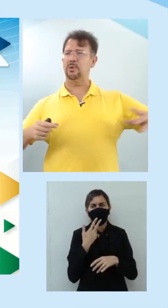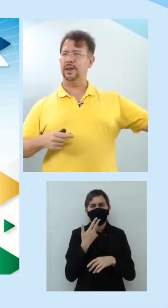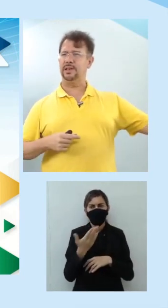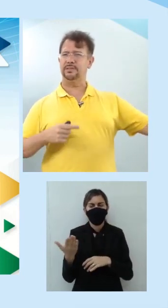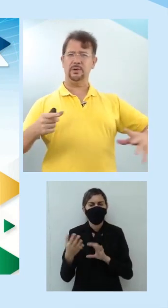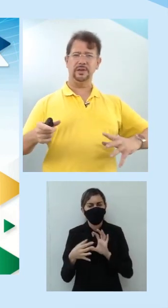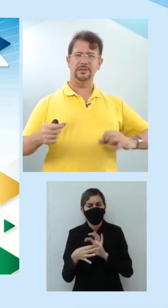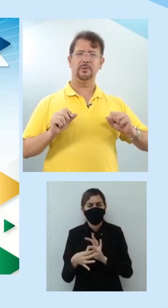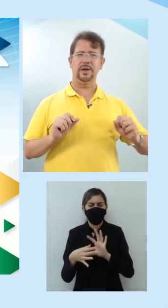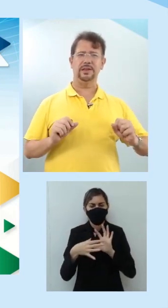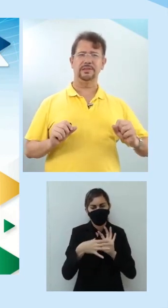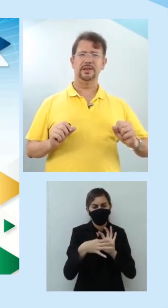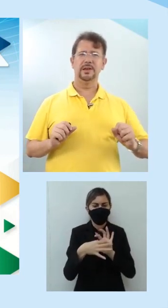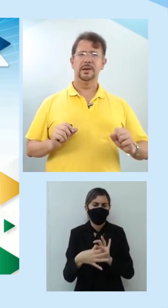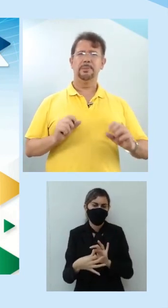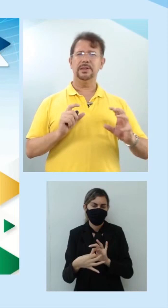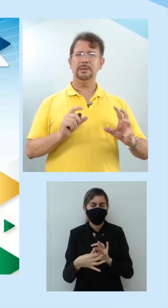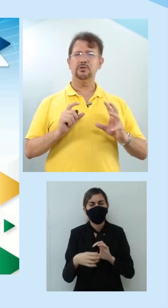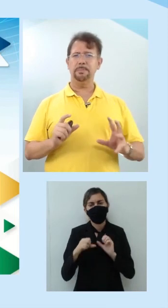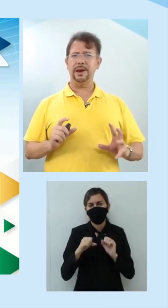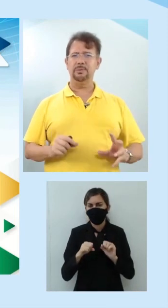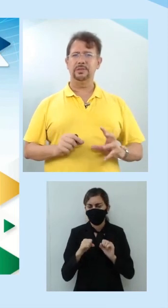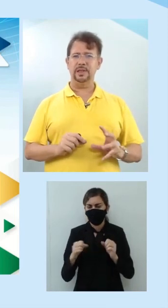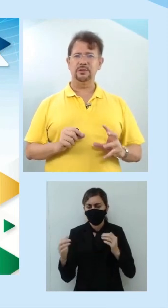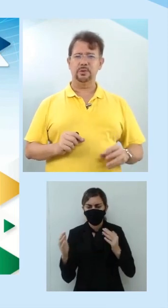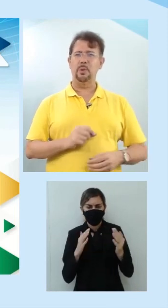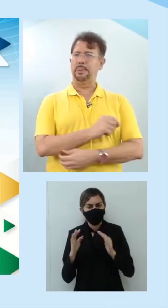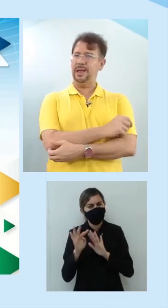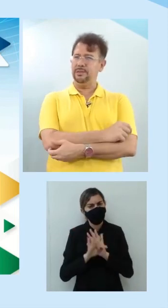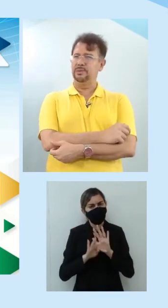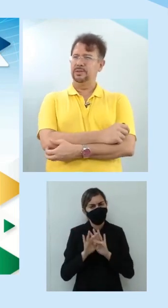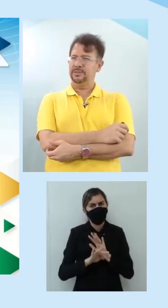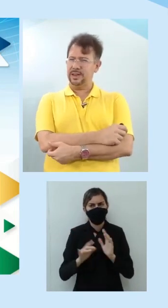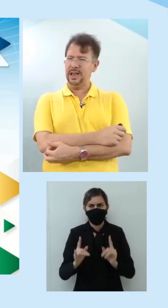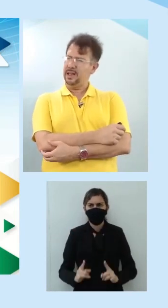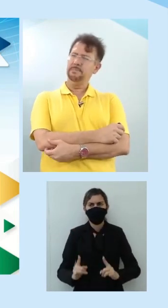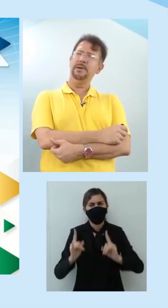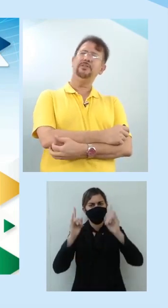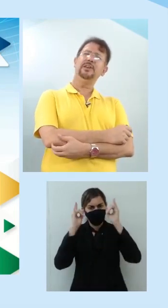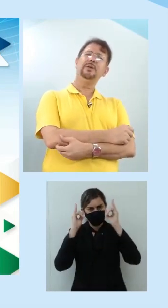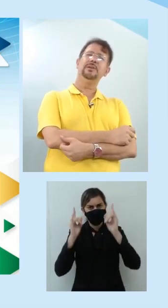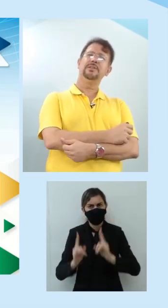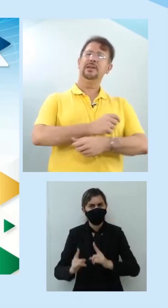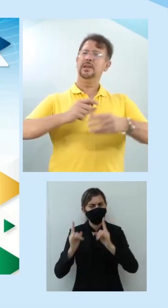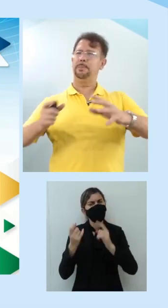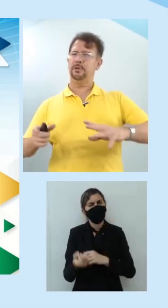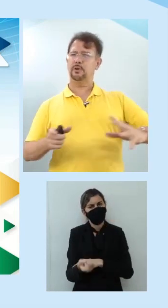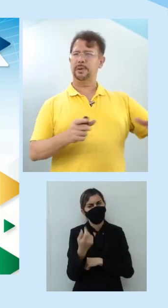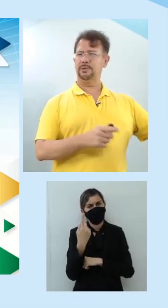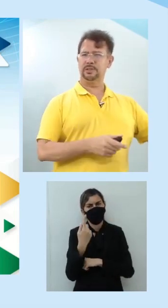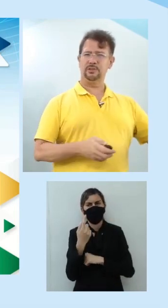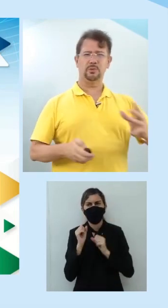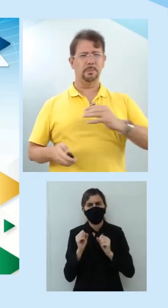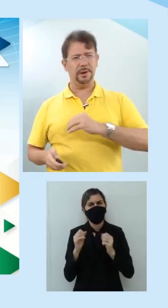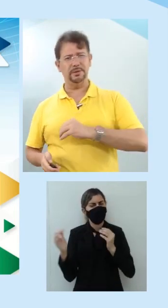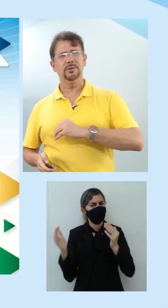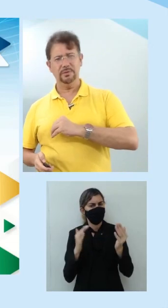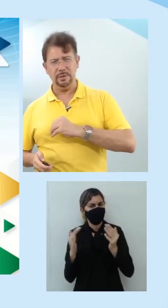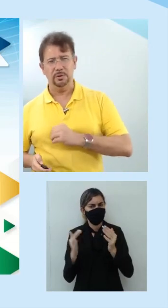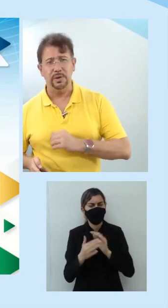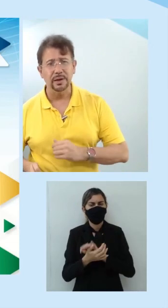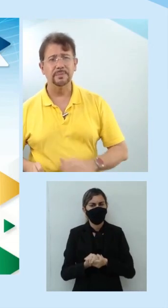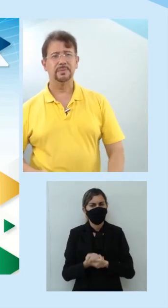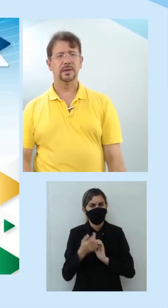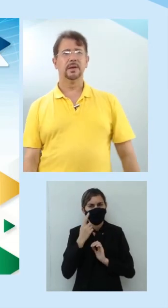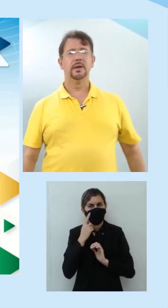coesão, coerência, podemos comparar um texto com um prédio? Será bem estranho isso, né? Eu posso comparar um texto com um prédio?